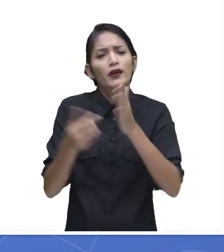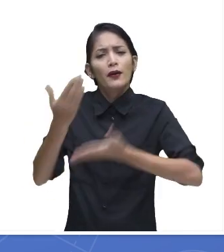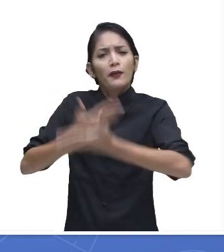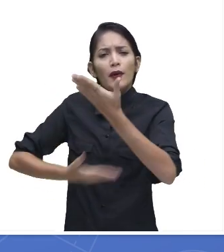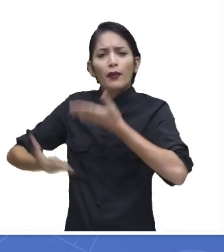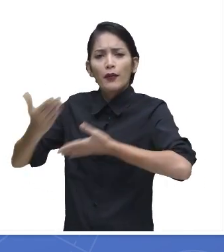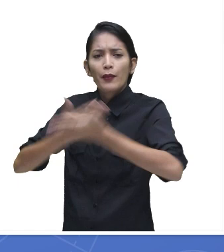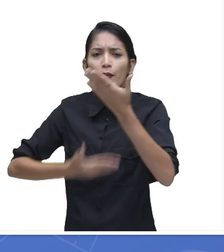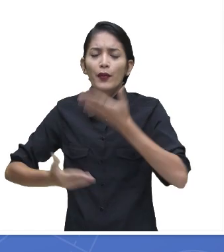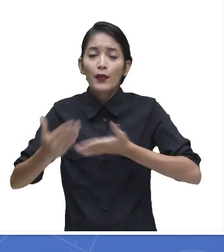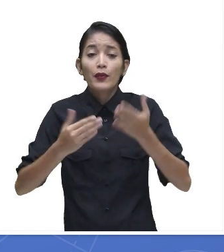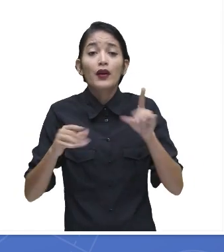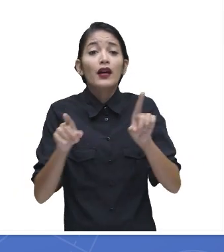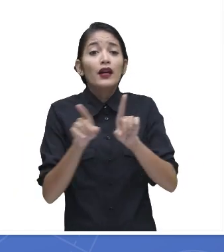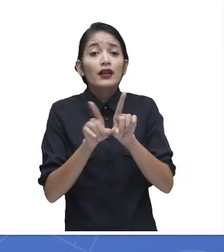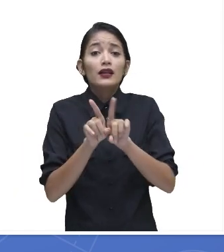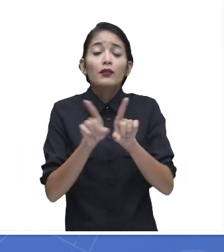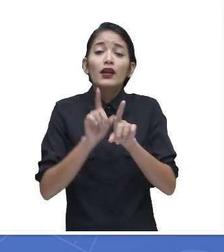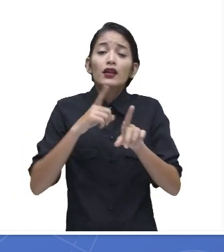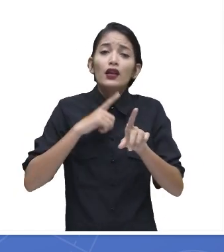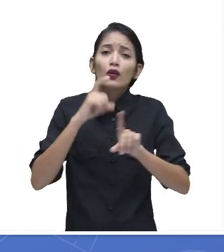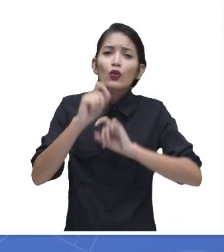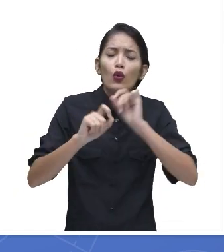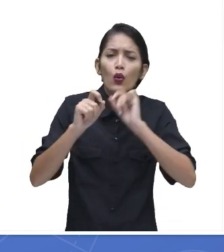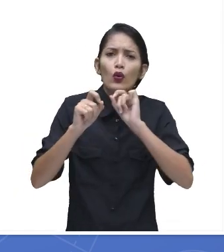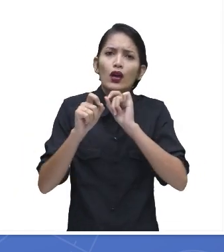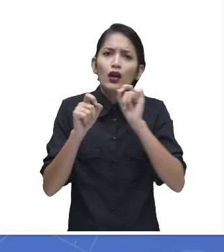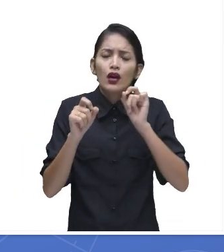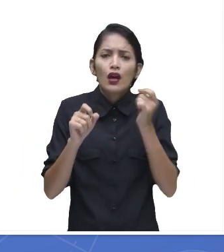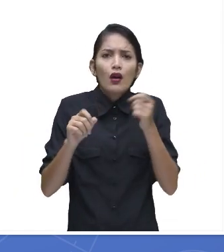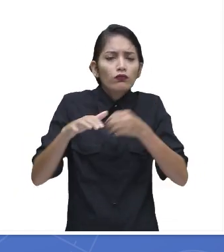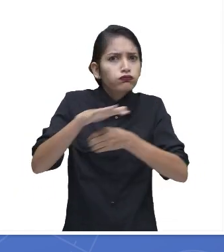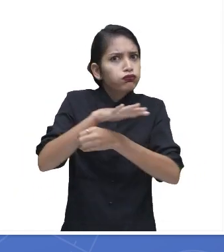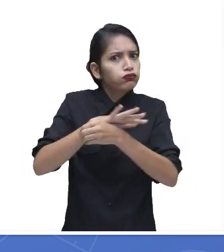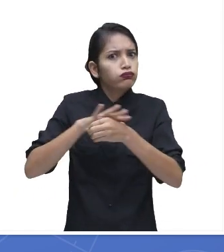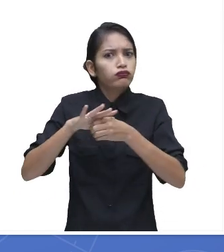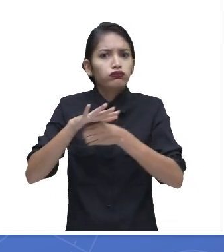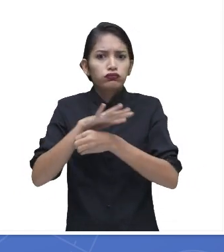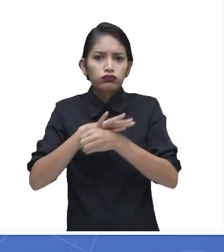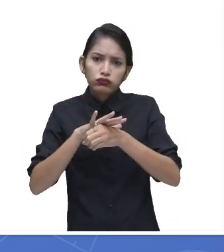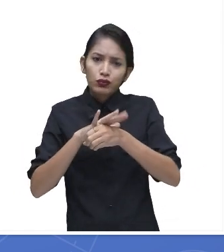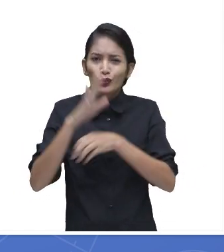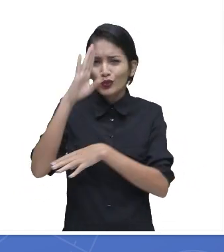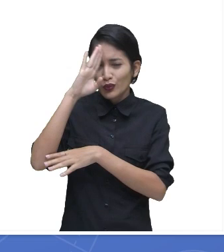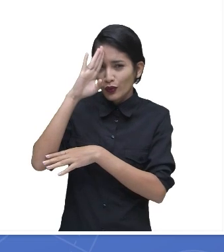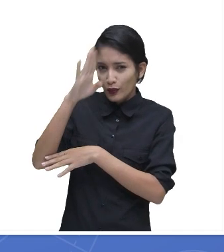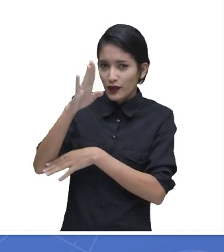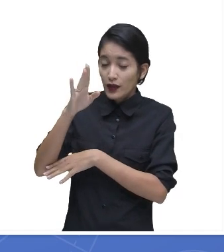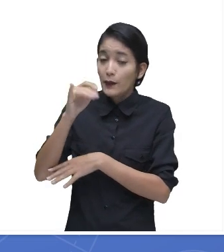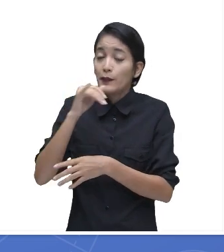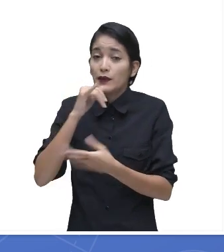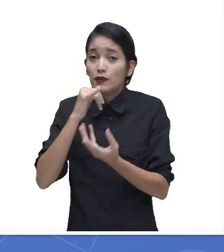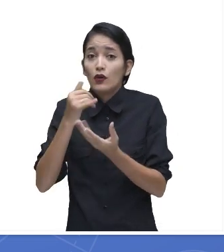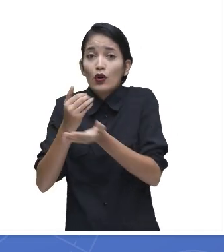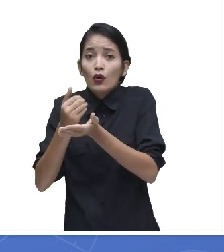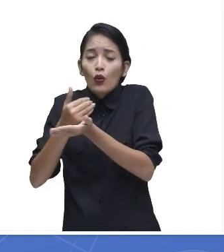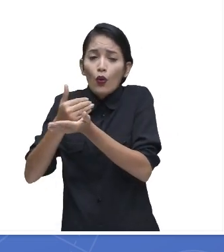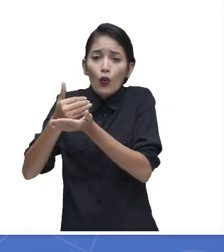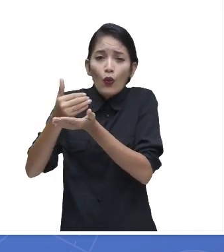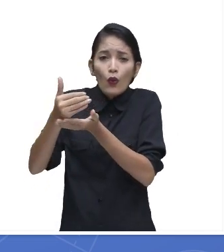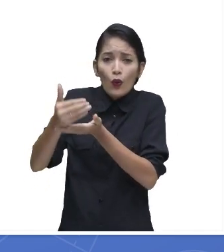alguns casos, levaram seus limites para além do núcleo municipal de origem, né,